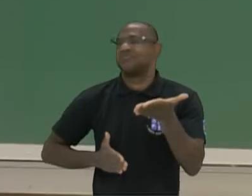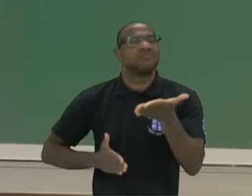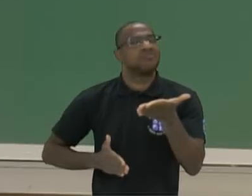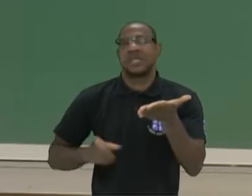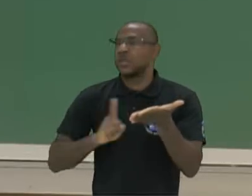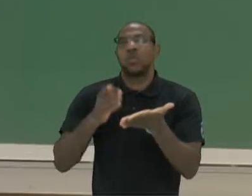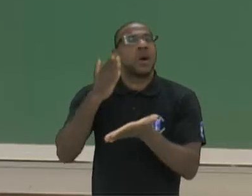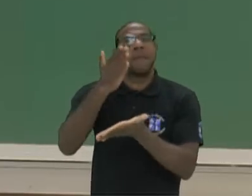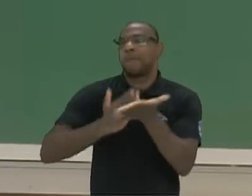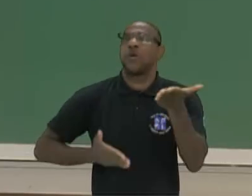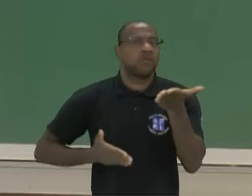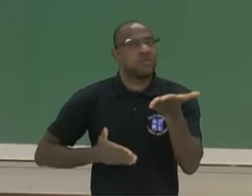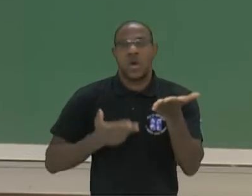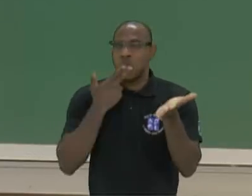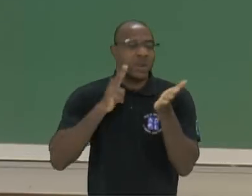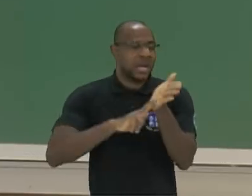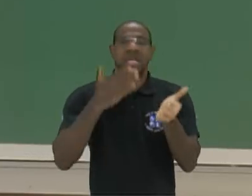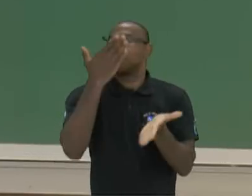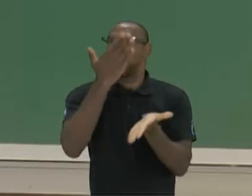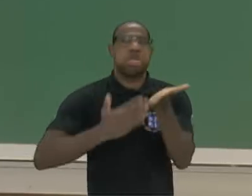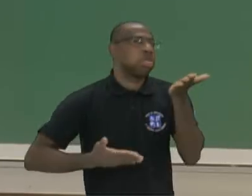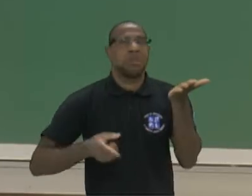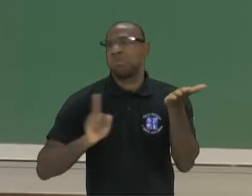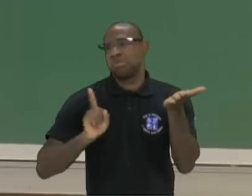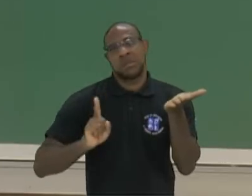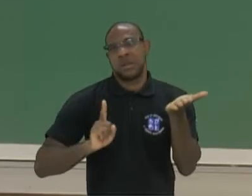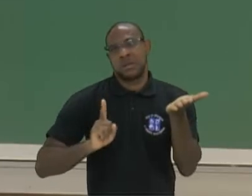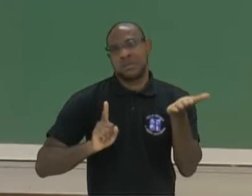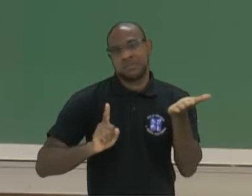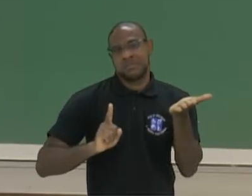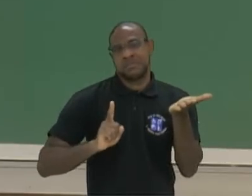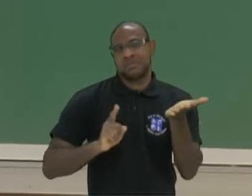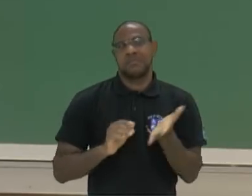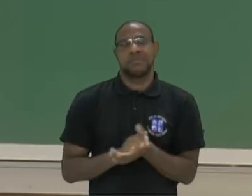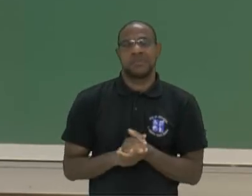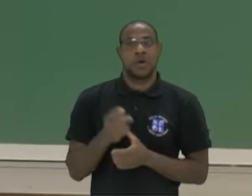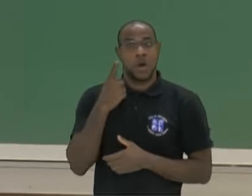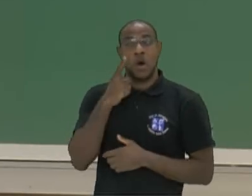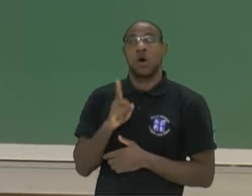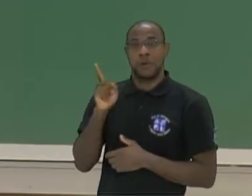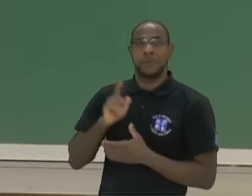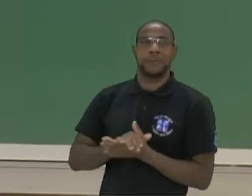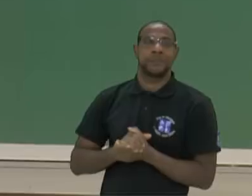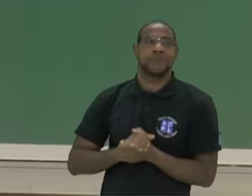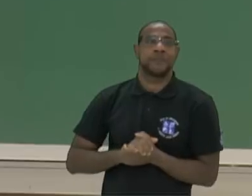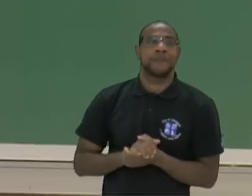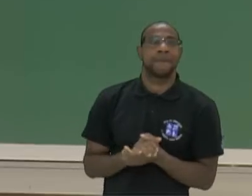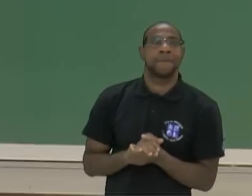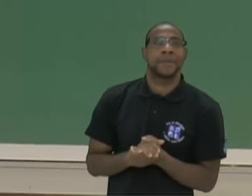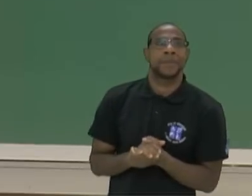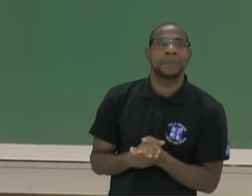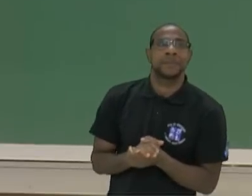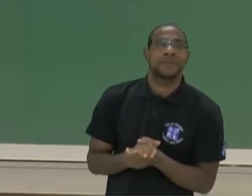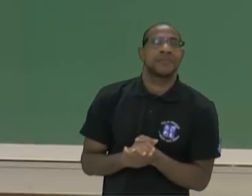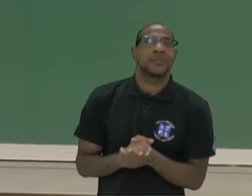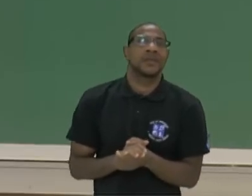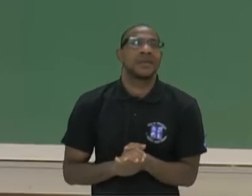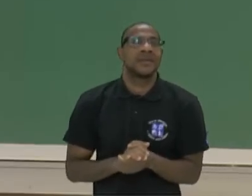a alguém por uma atitude dessa pessoa. Tá bom? Vamos ver?